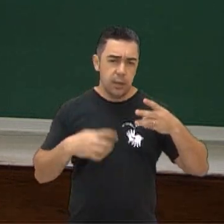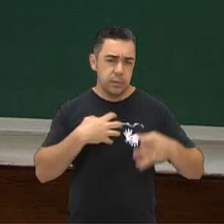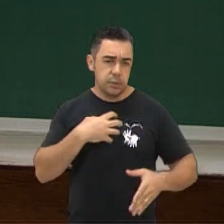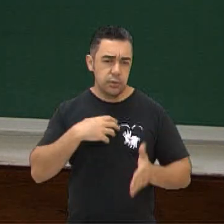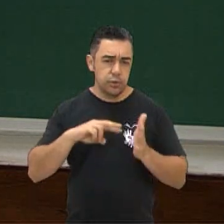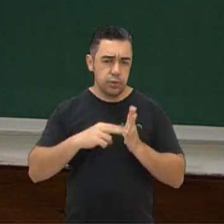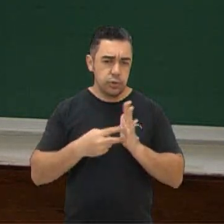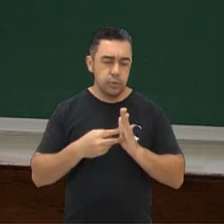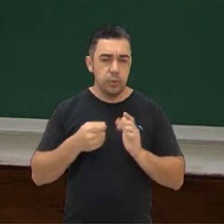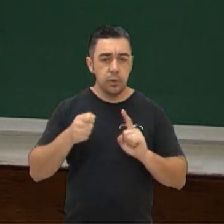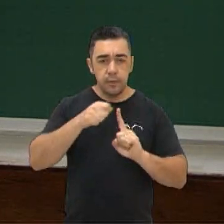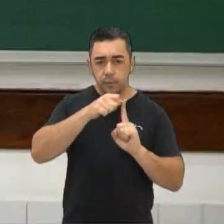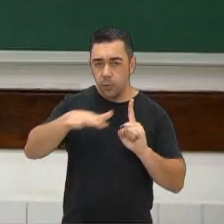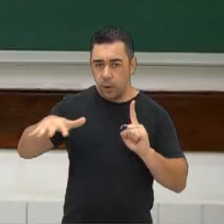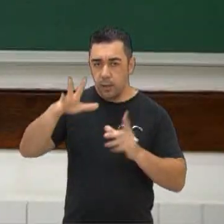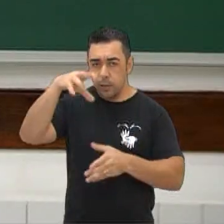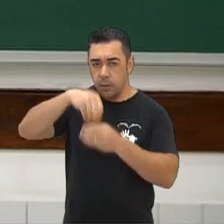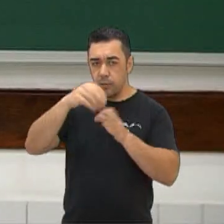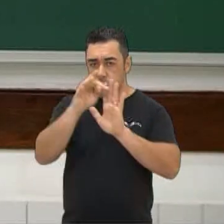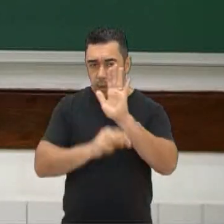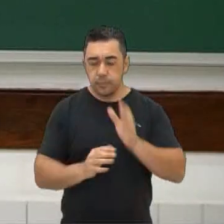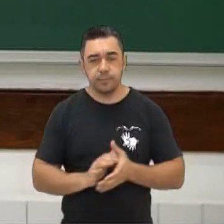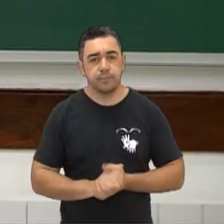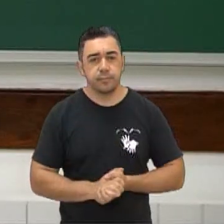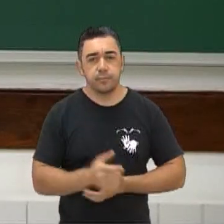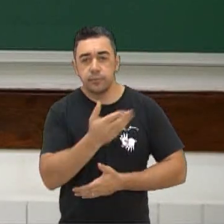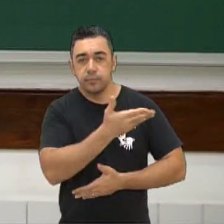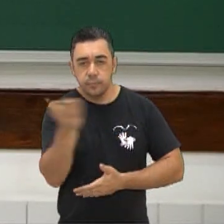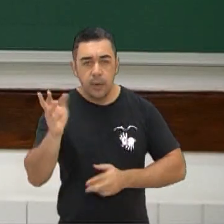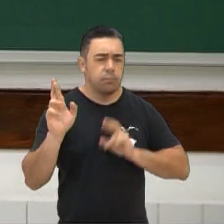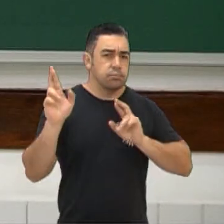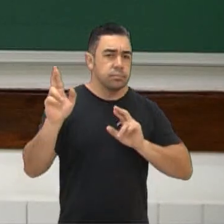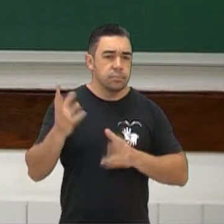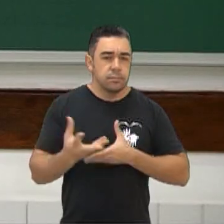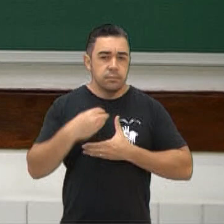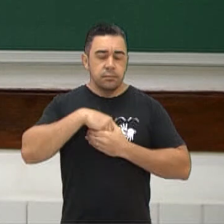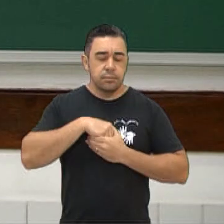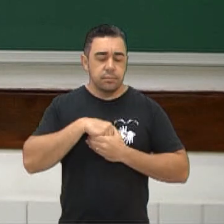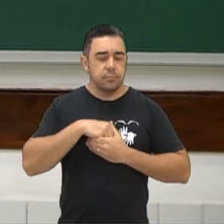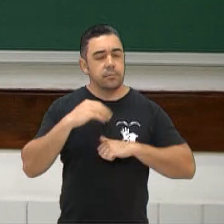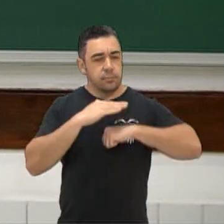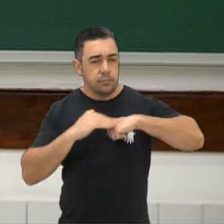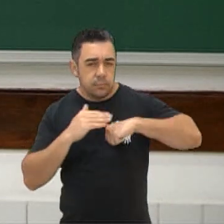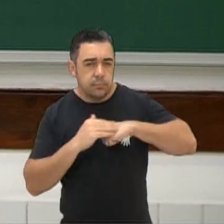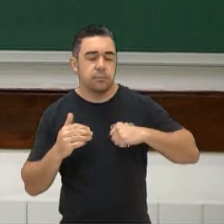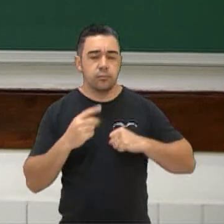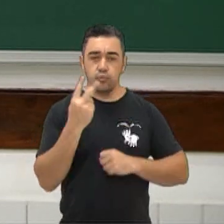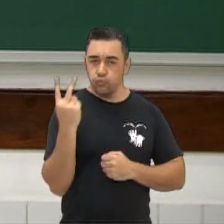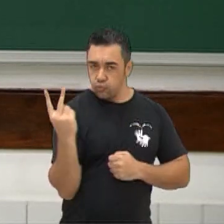figuras de linguagem no texto. Eu espero que tenham interiorizado aí com carinho essas